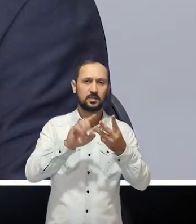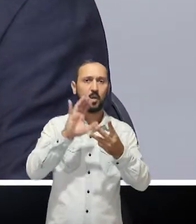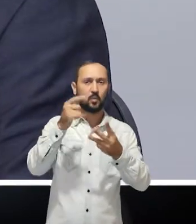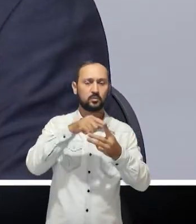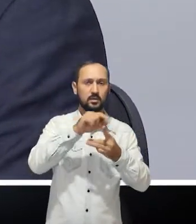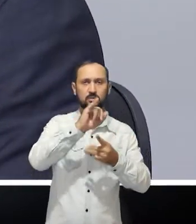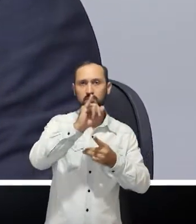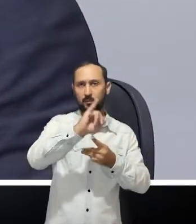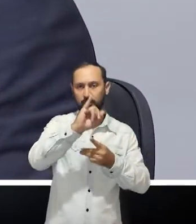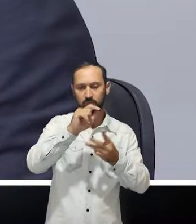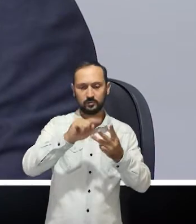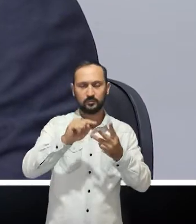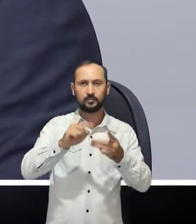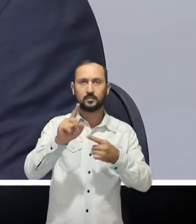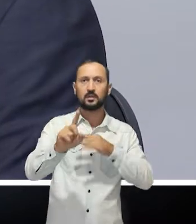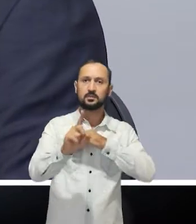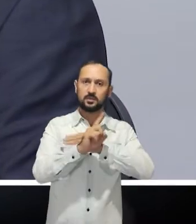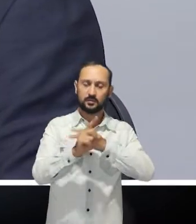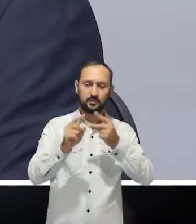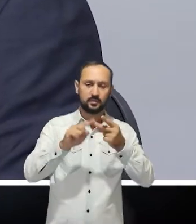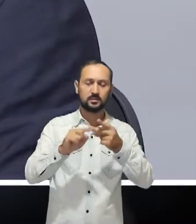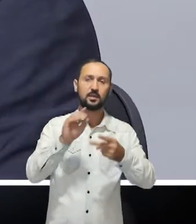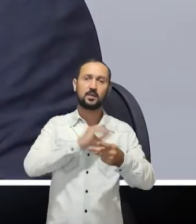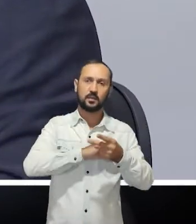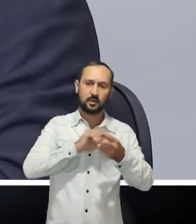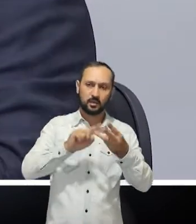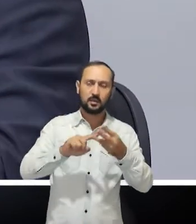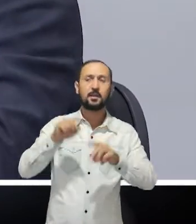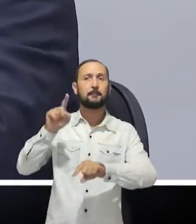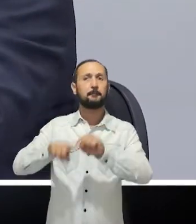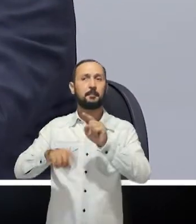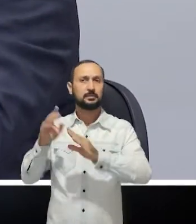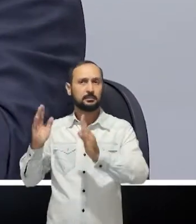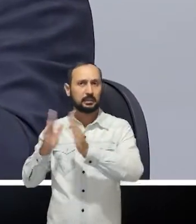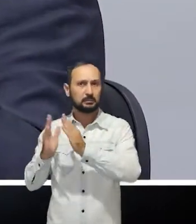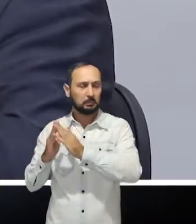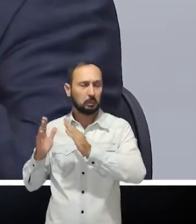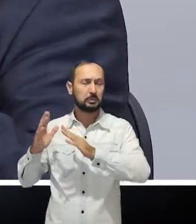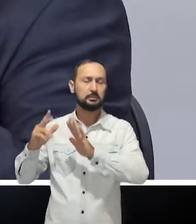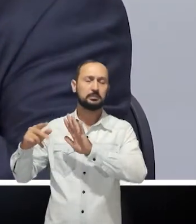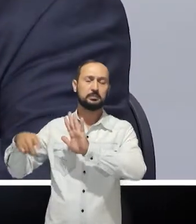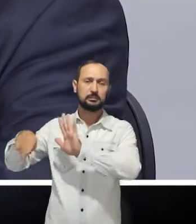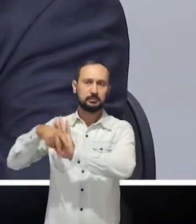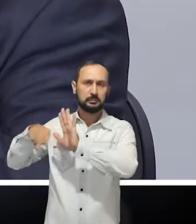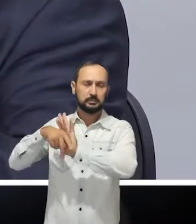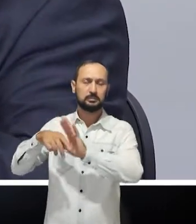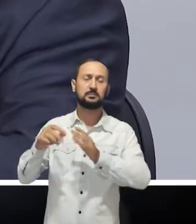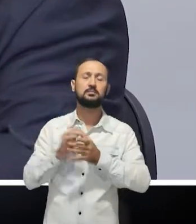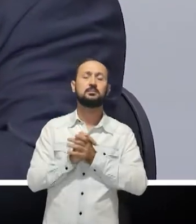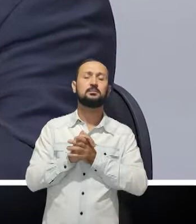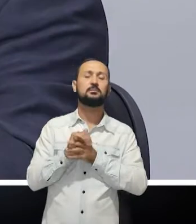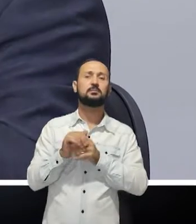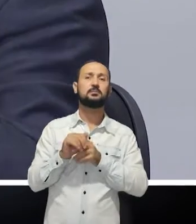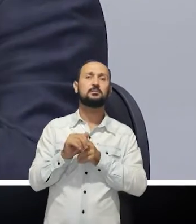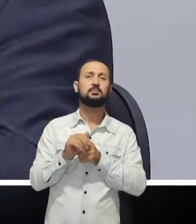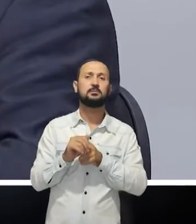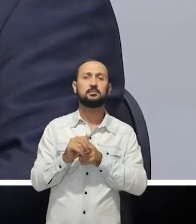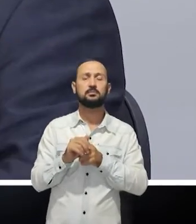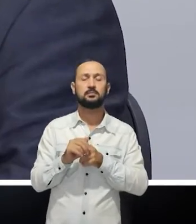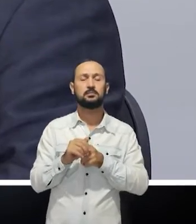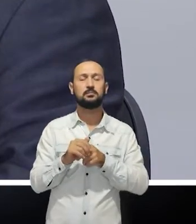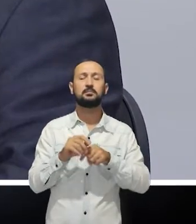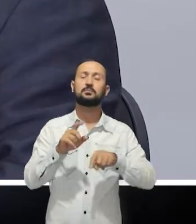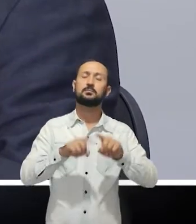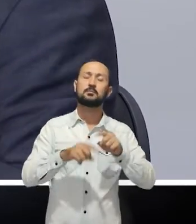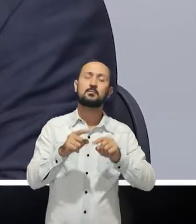né? Serviços, rendas e patrimônios. Patrimônio, né, os serviços, patrimônio, rendas e produtos, vamos colocar assim, produtos